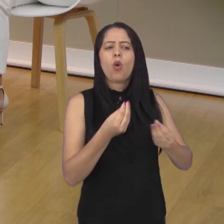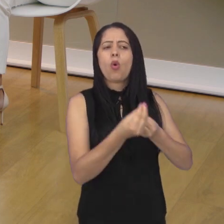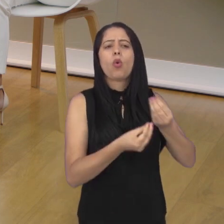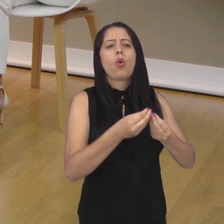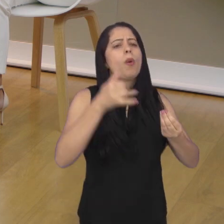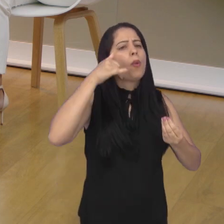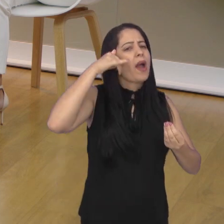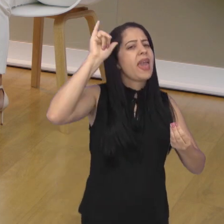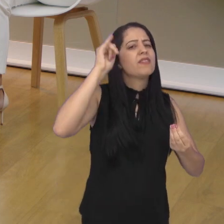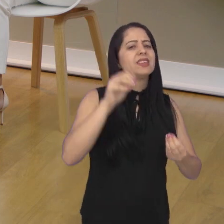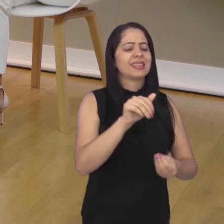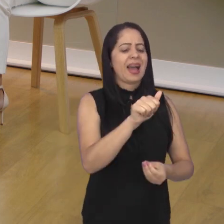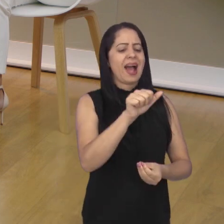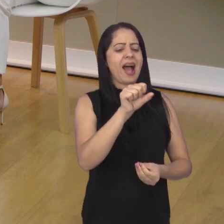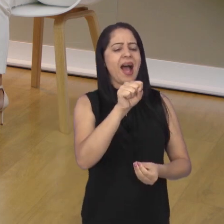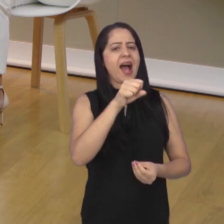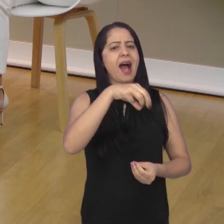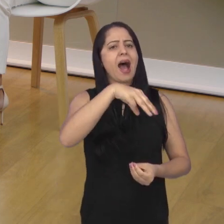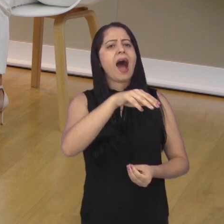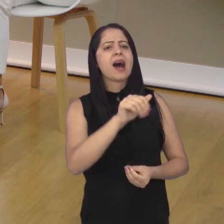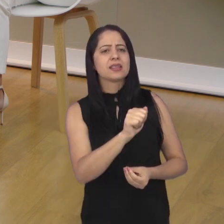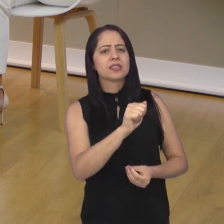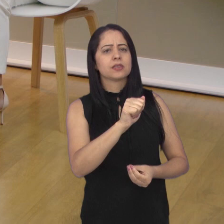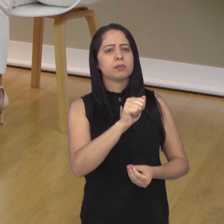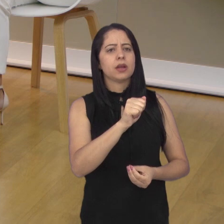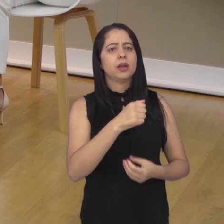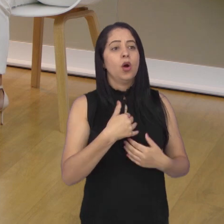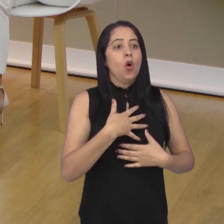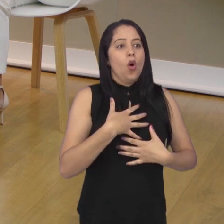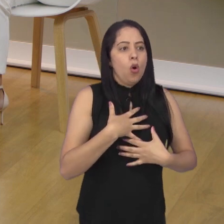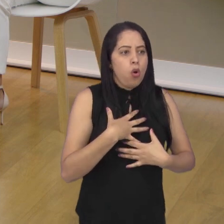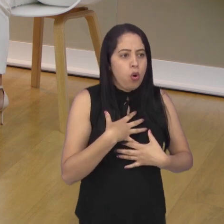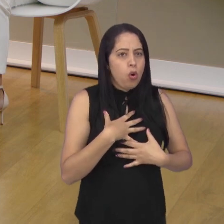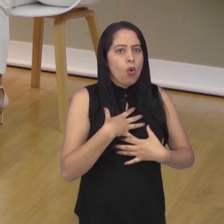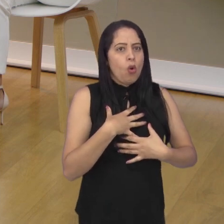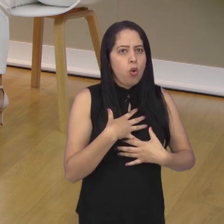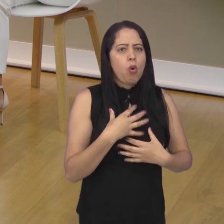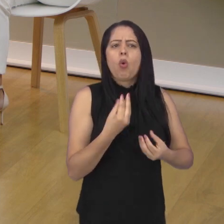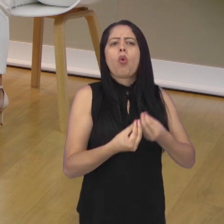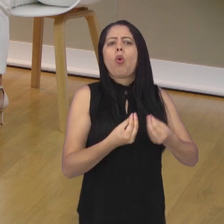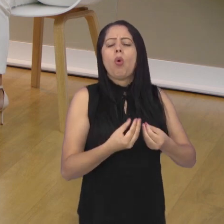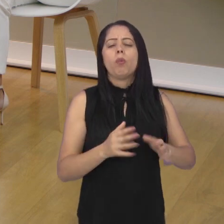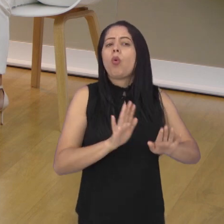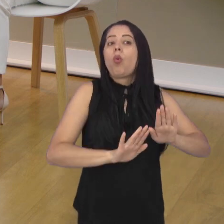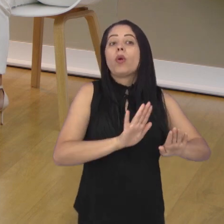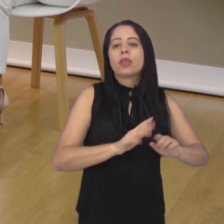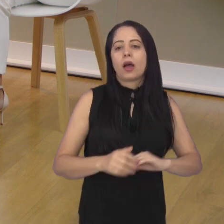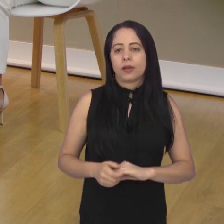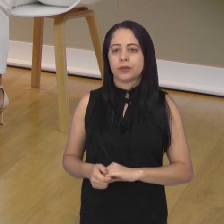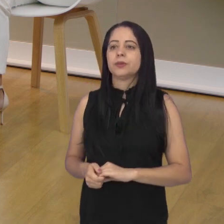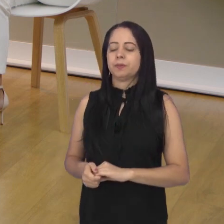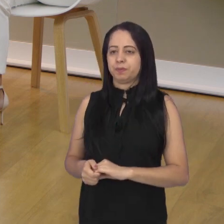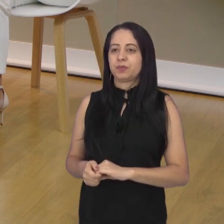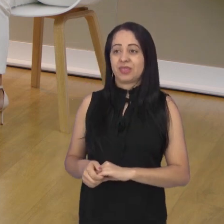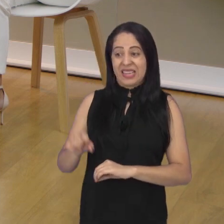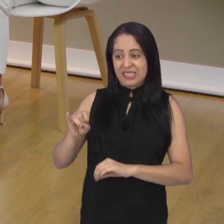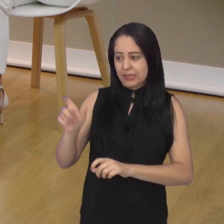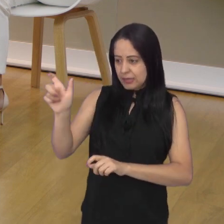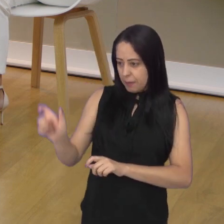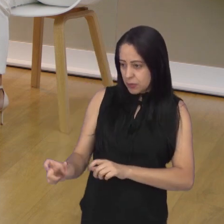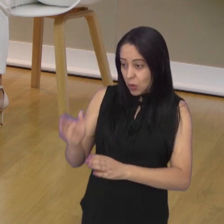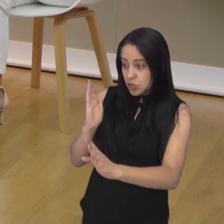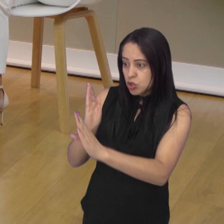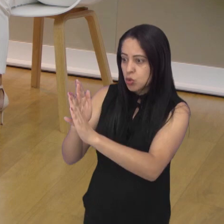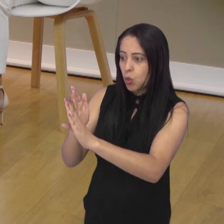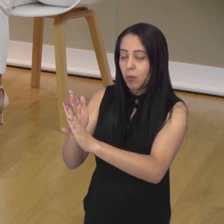verdade, de evitar a asma? Hoje, assim, alguns cuidados, né? Então, assim, quando o paciente ele é diagnosticado